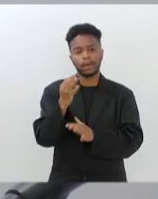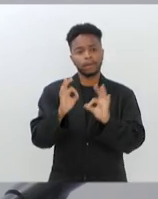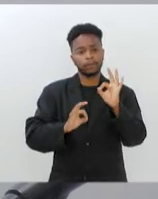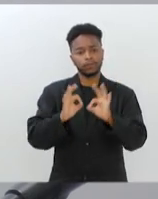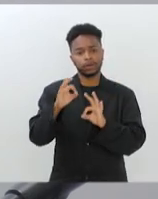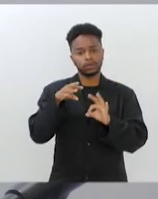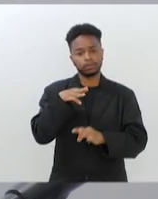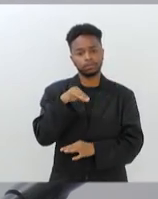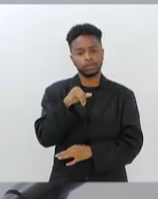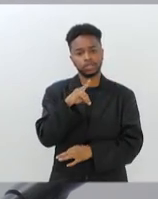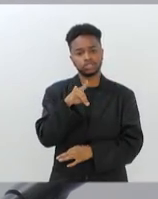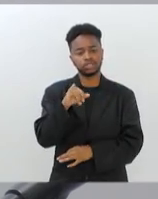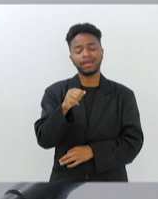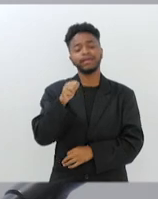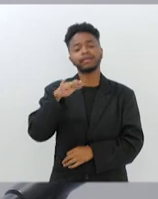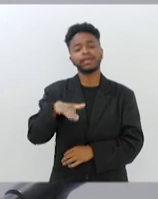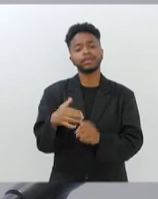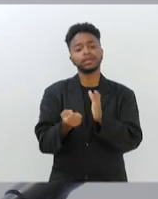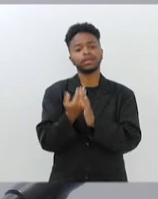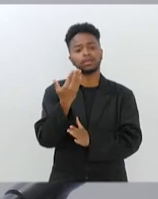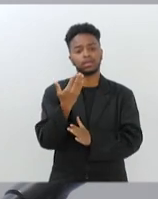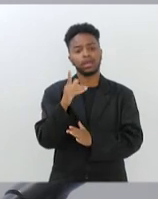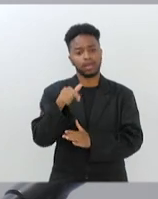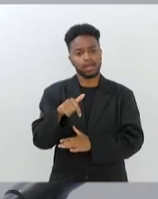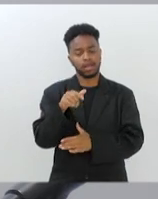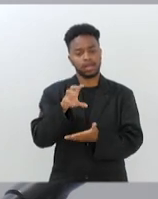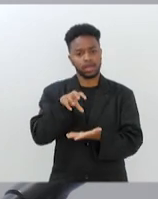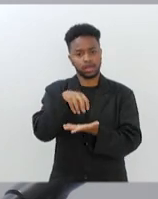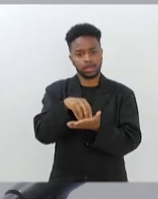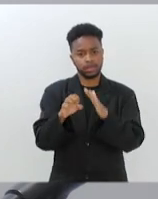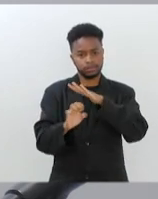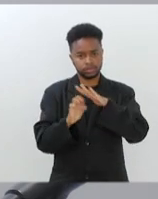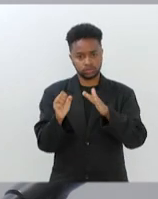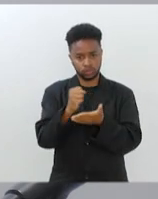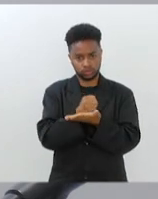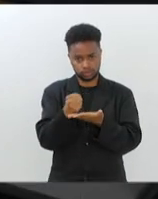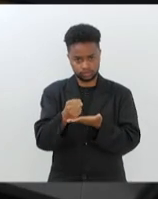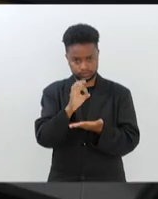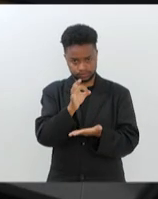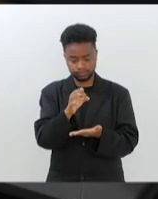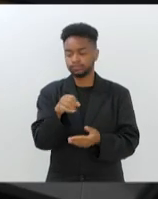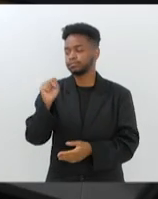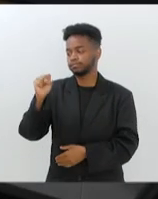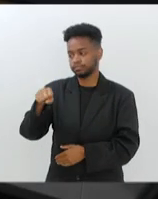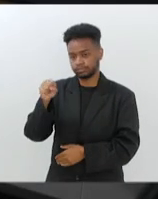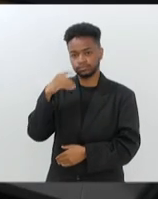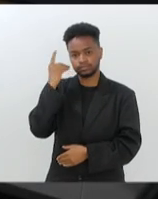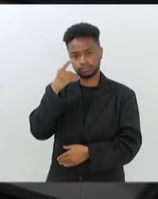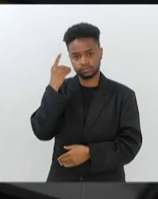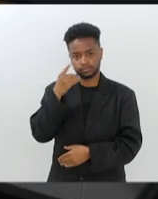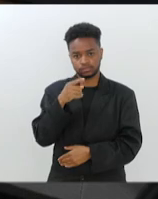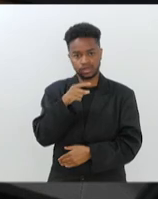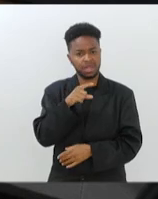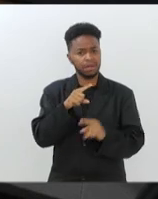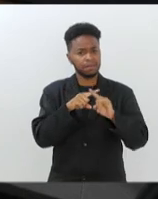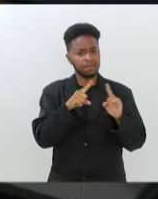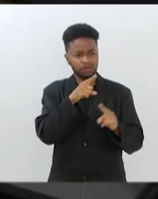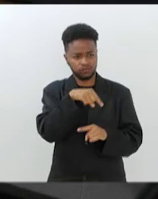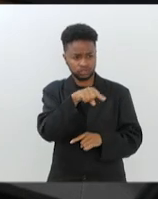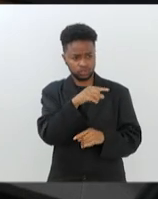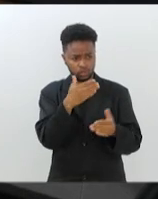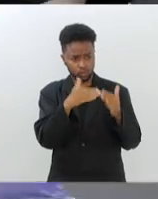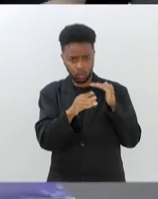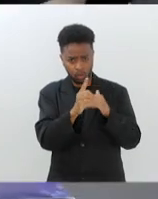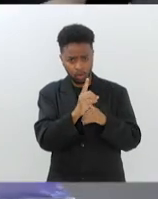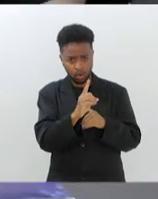mídia quem elabora plano de mídia é agência contratada Senor exatamente Deputado a revelia de vossas senhorias